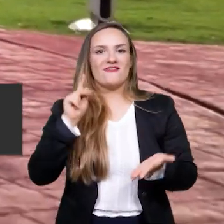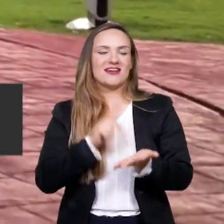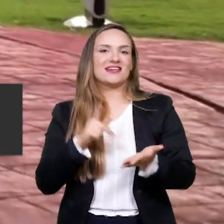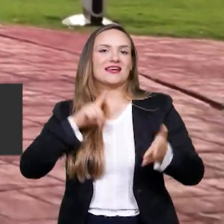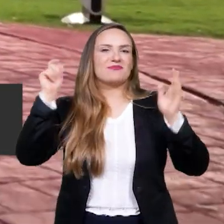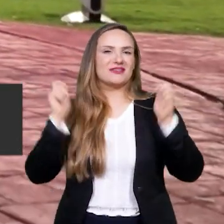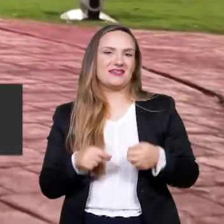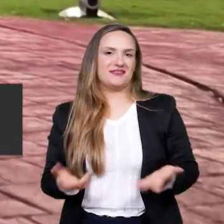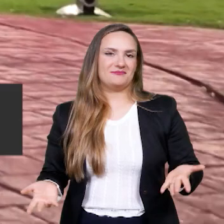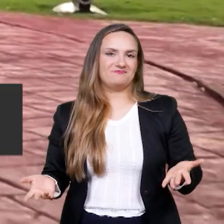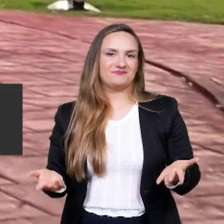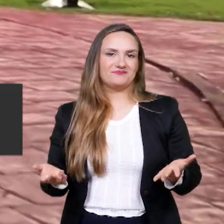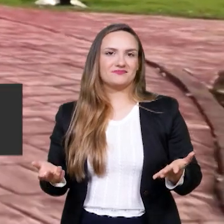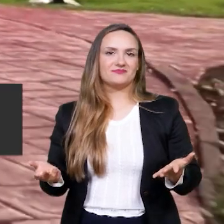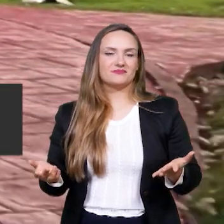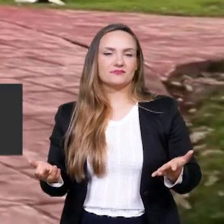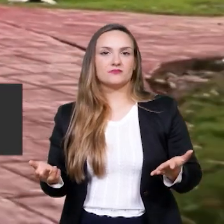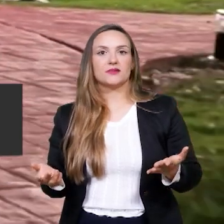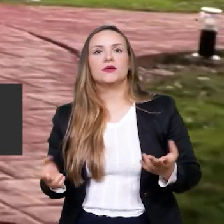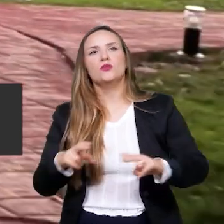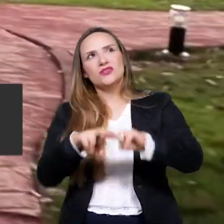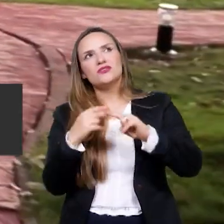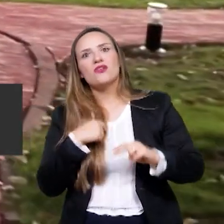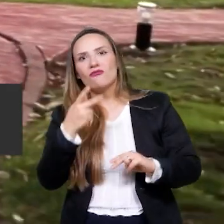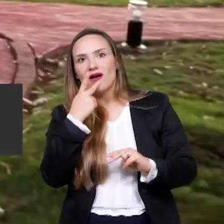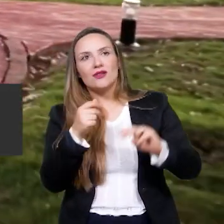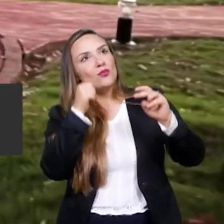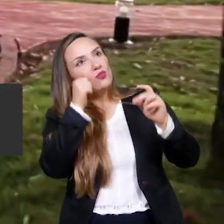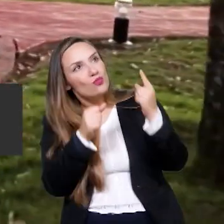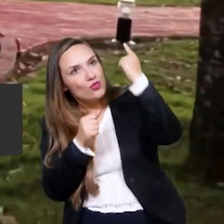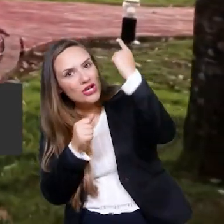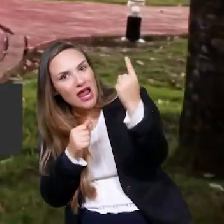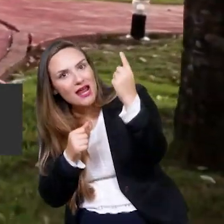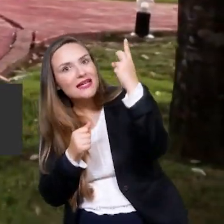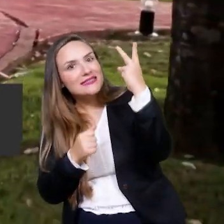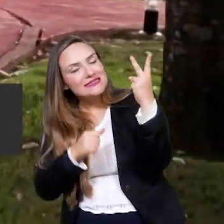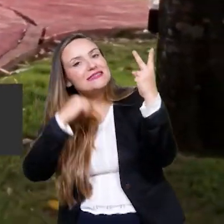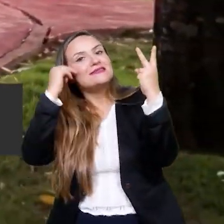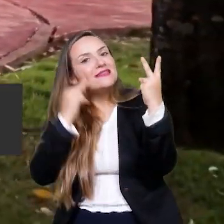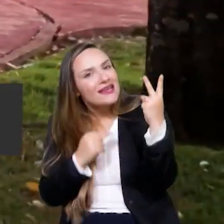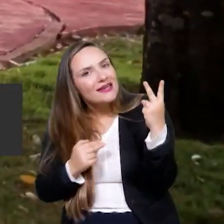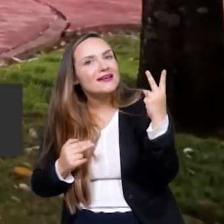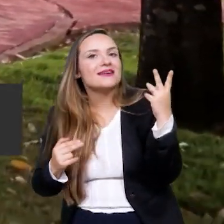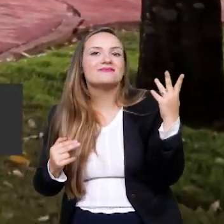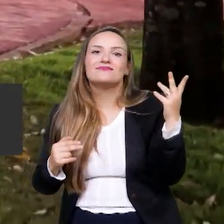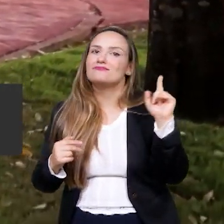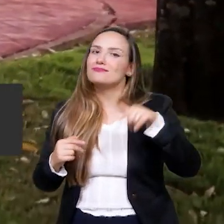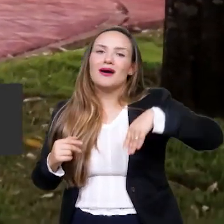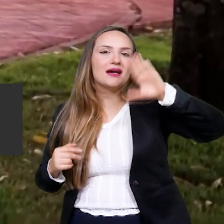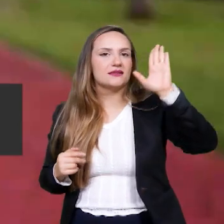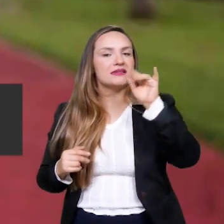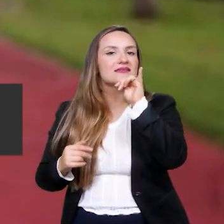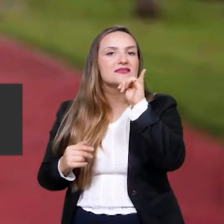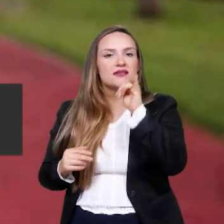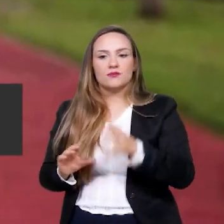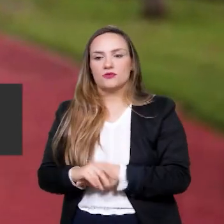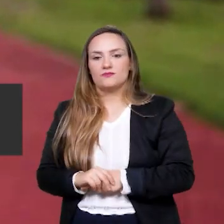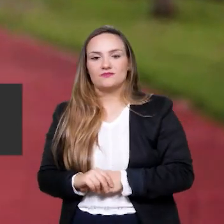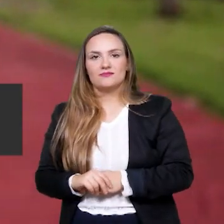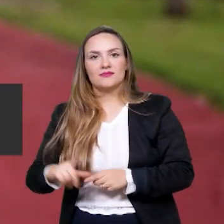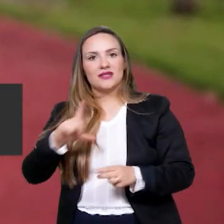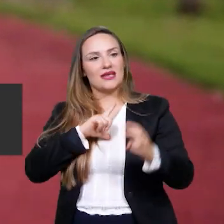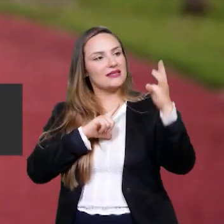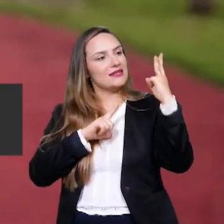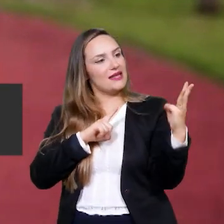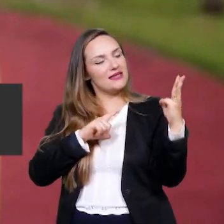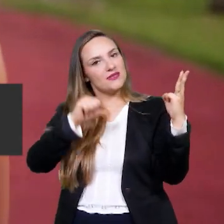falei dessa questão da base da pirâmide, a gente entra na questão de índices de feminicídio. De cada 3 mulheres mortas,